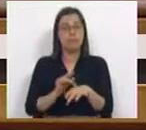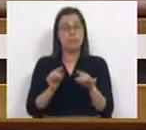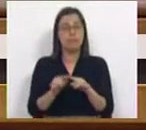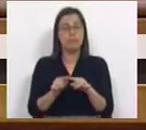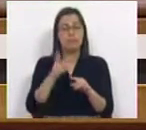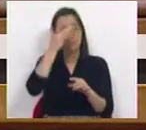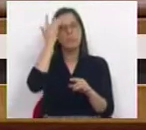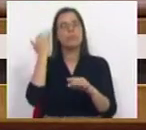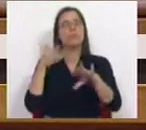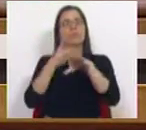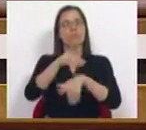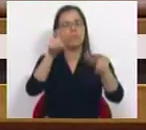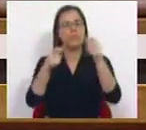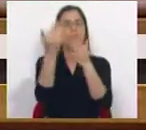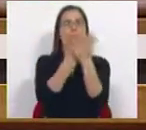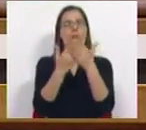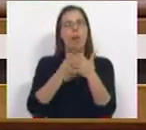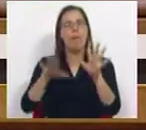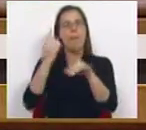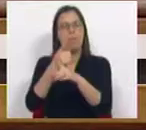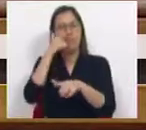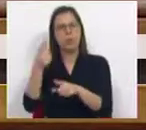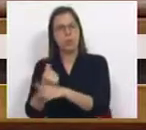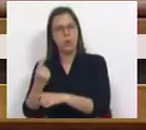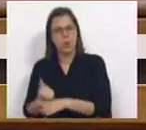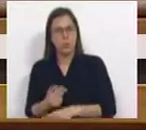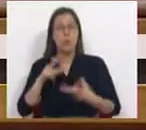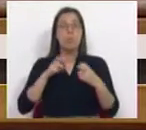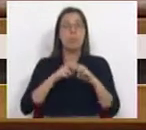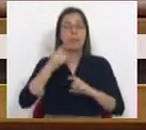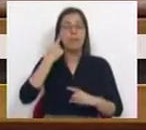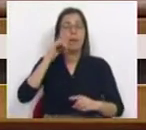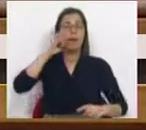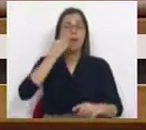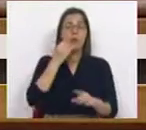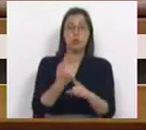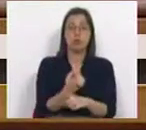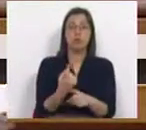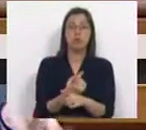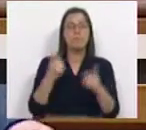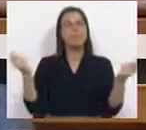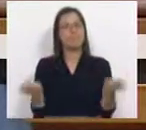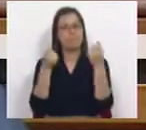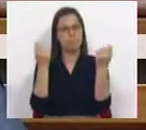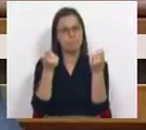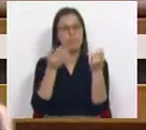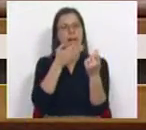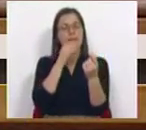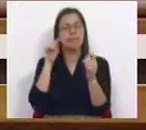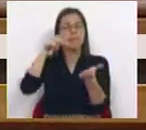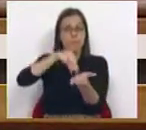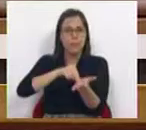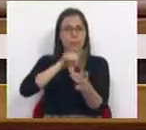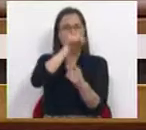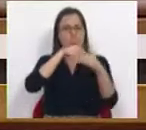sensibilização dirigidas aos agentes económicos, mas também aos consumidores, para o problema do desperdício alimentar. Campanhas com presenças nas